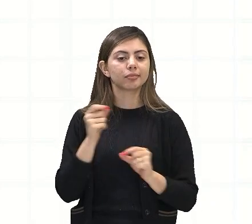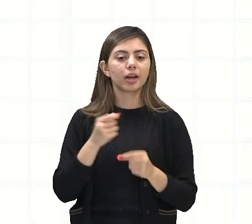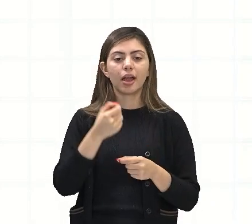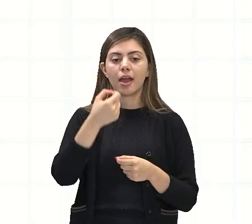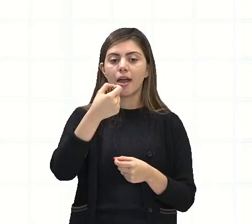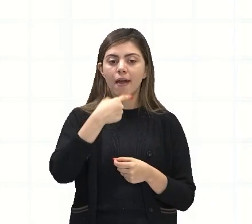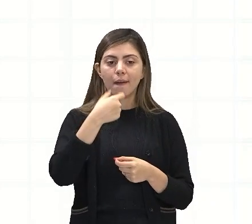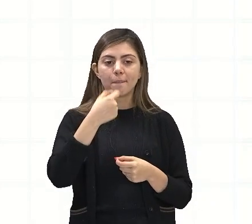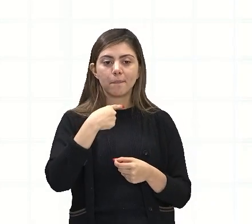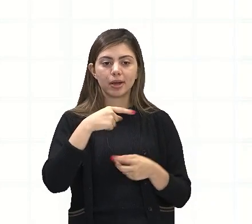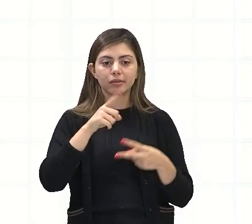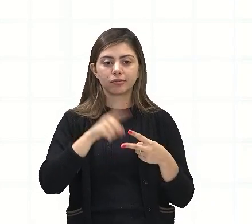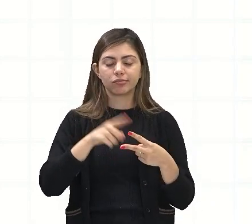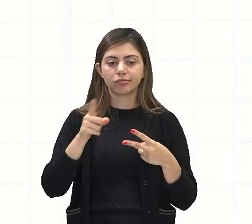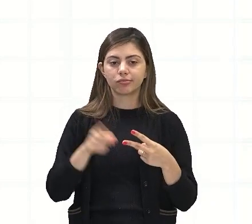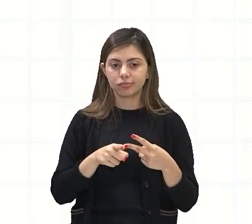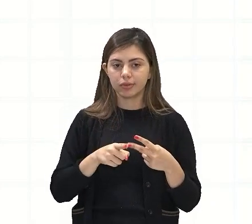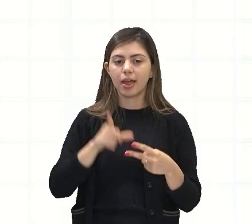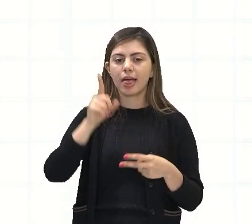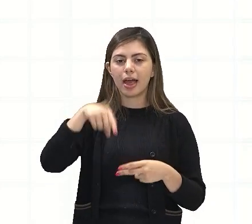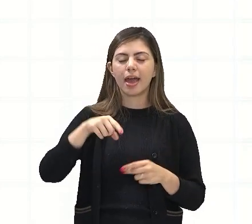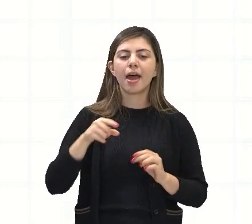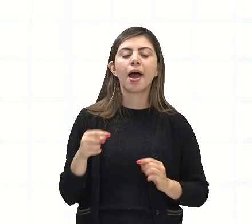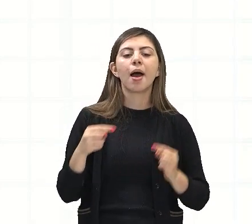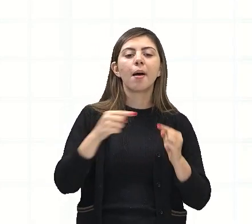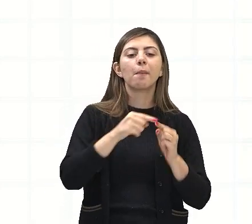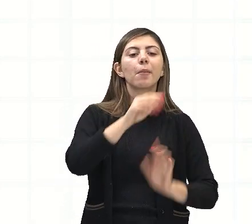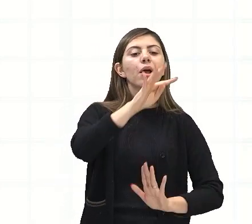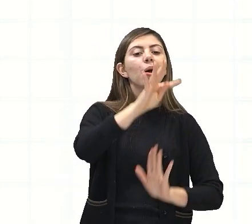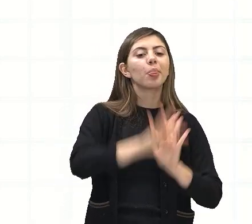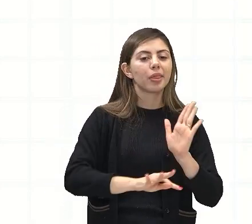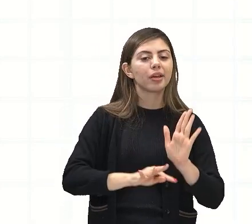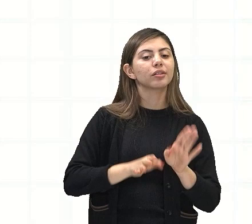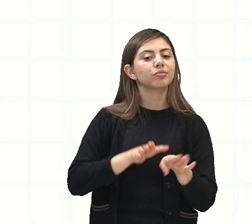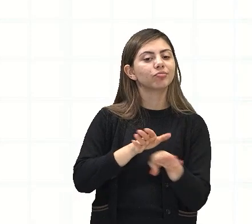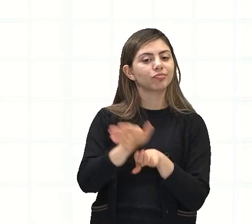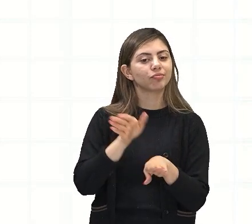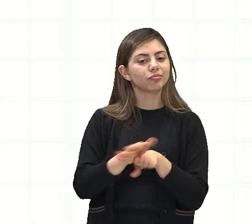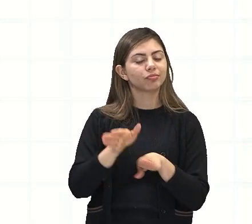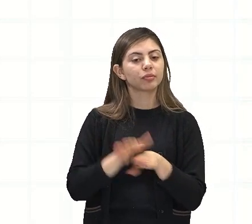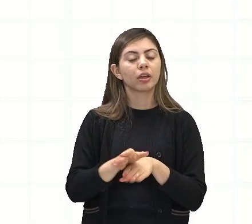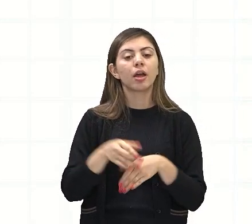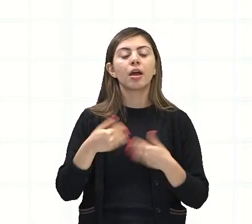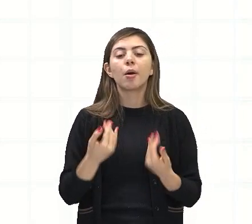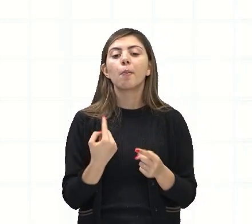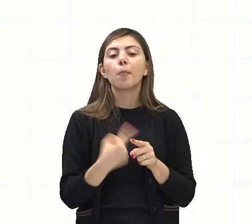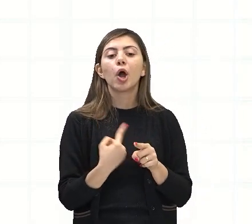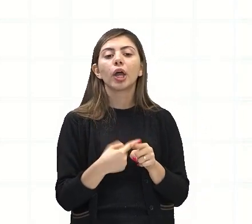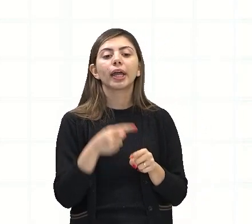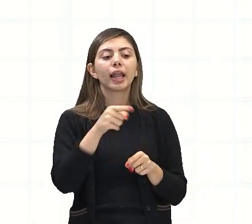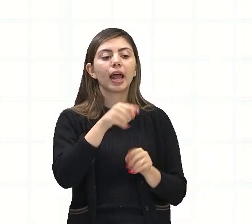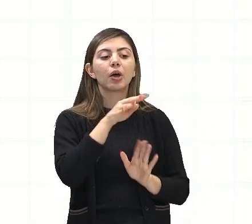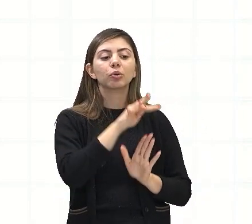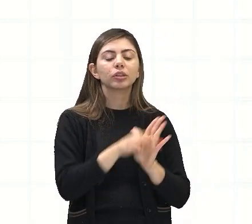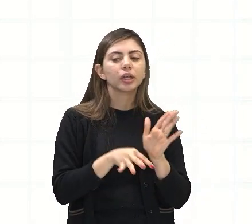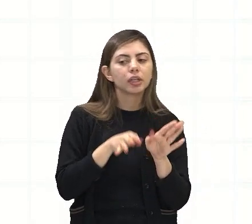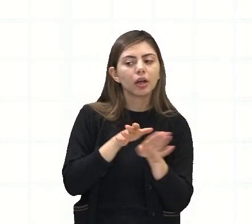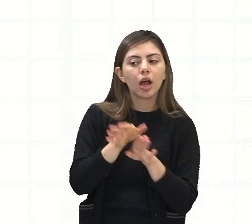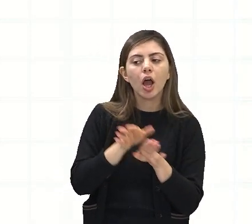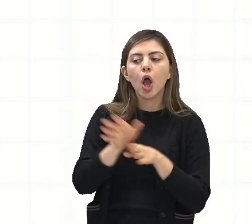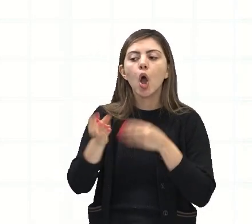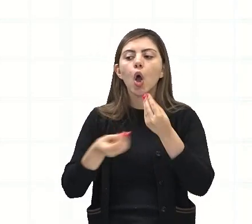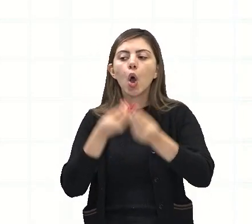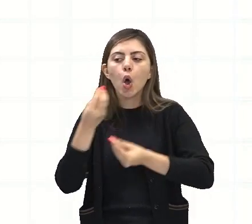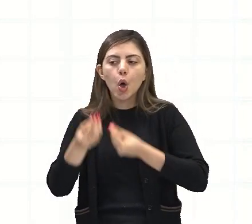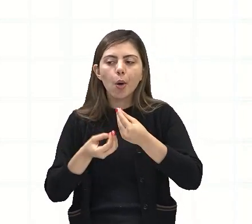o texto injuntivo. Está, então, me instruindo, me dando uma